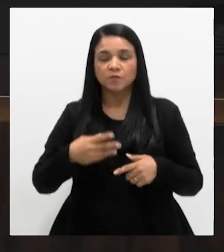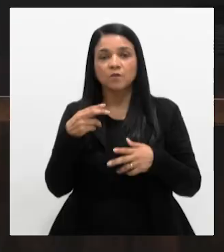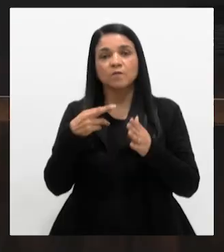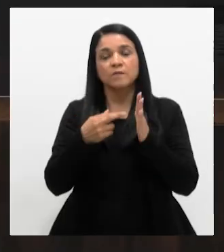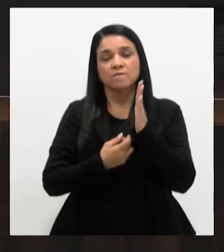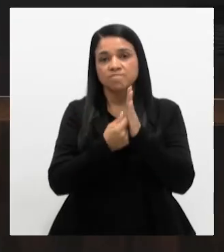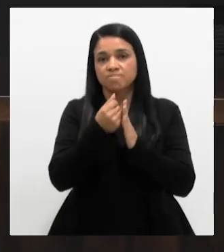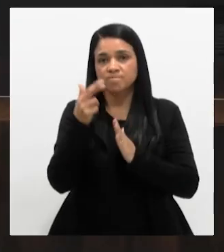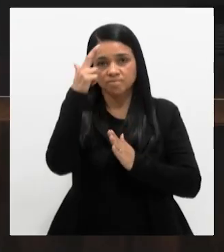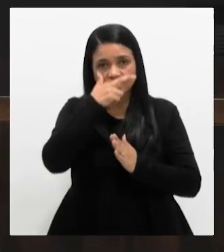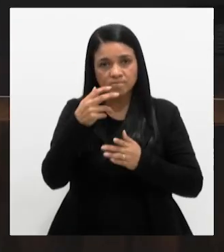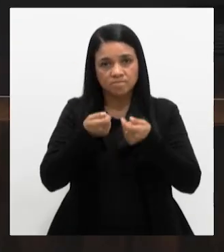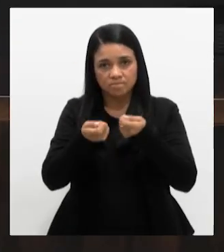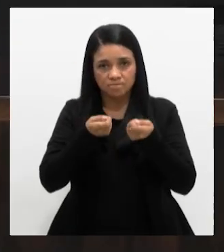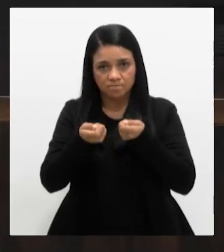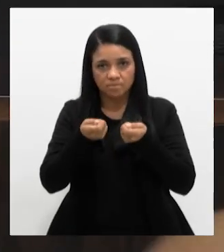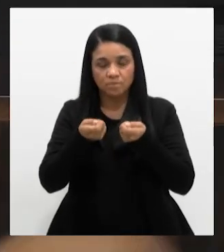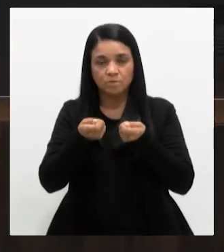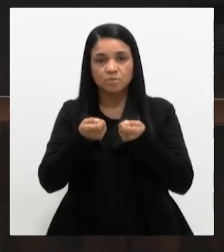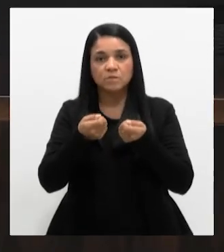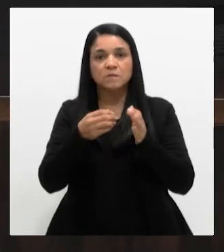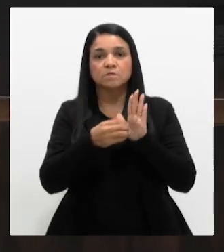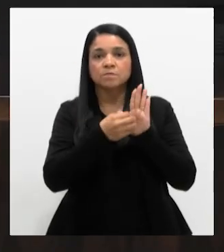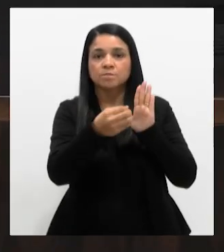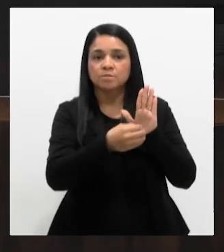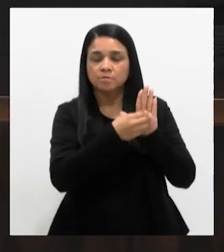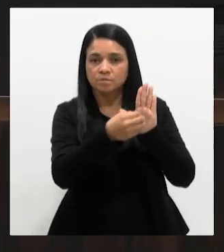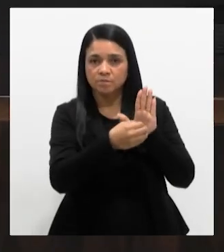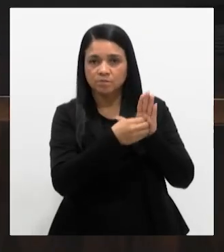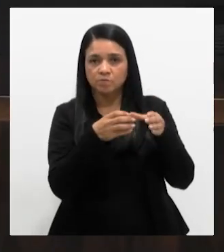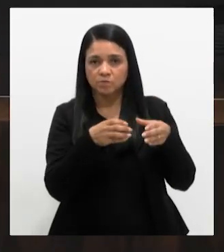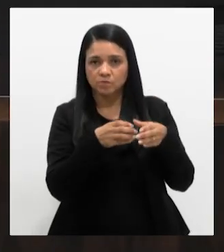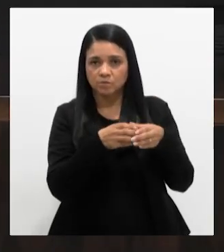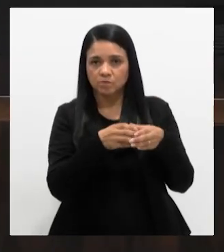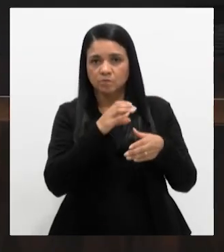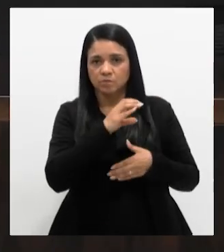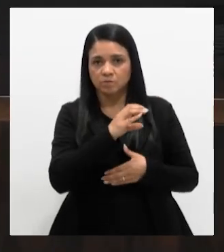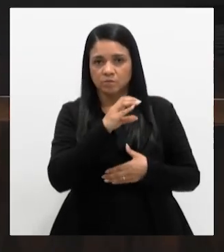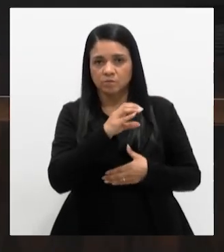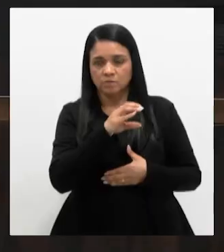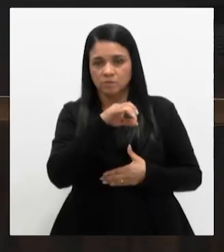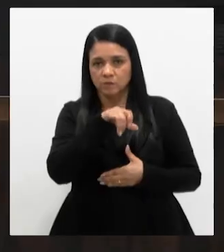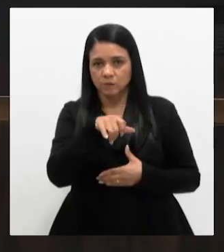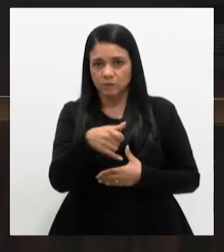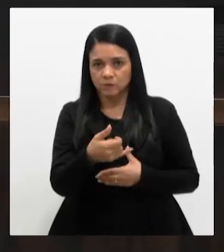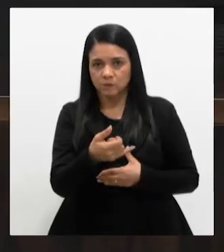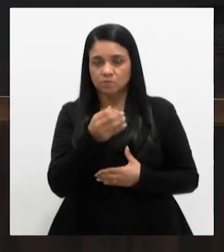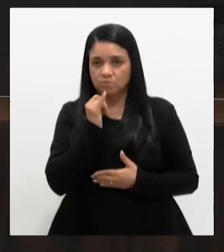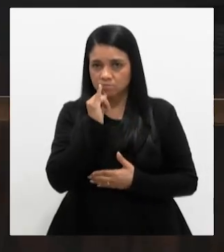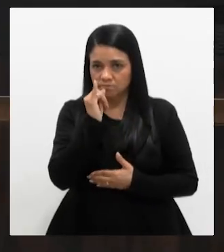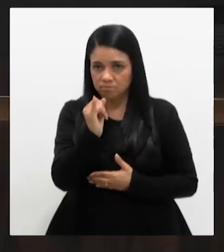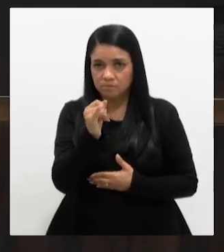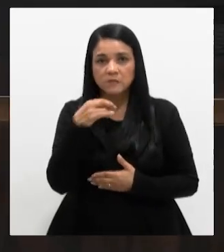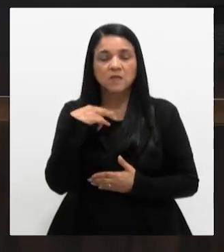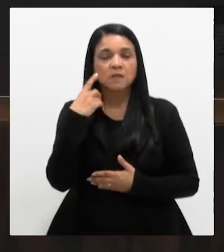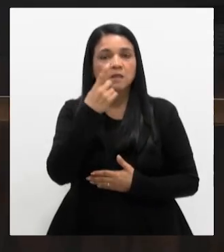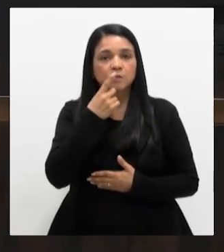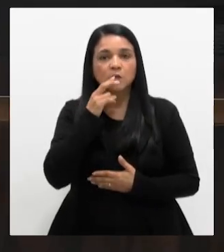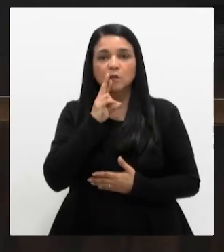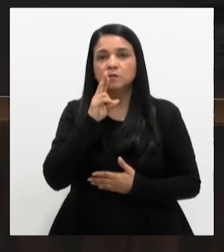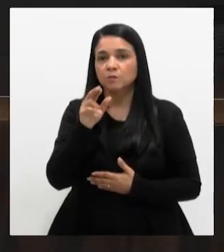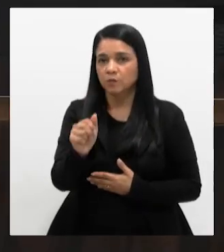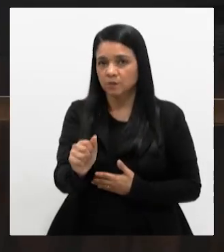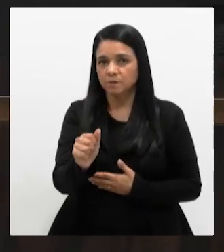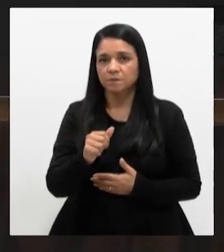Fiscalização Financeira e Controle, para emitir parecer pela Comissão de Constituição e Justiça, deputado Rodrigo